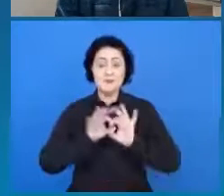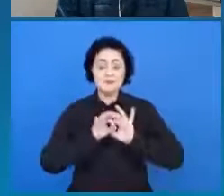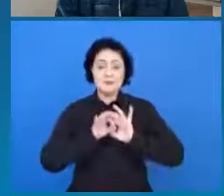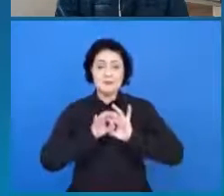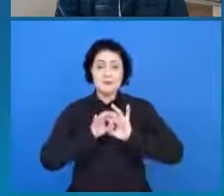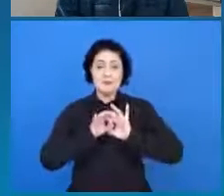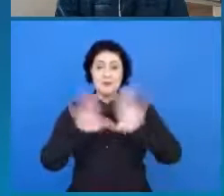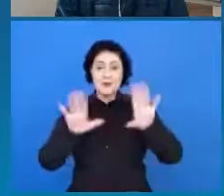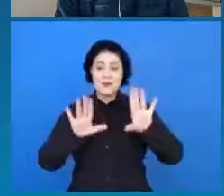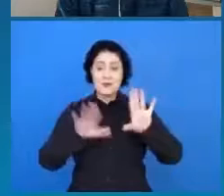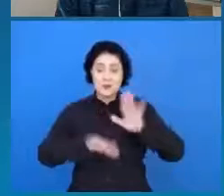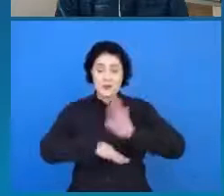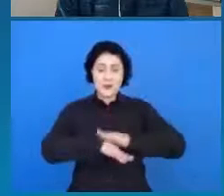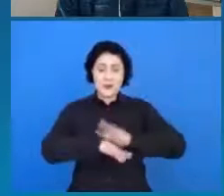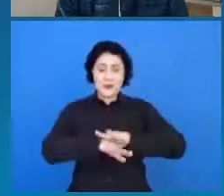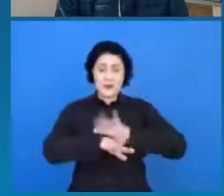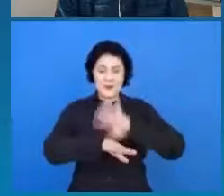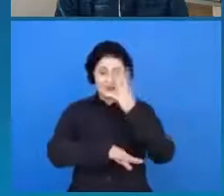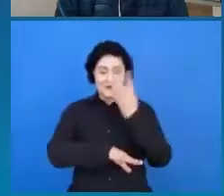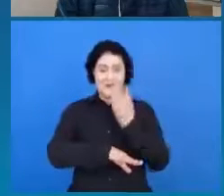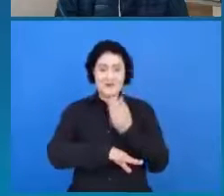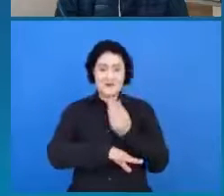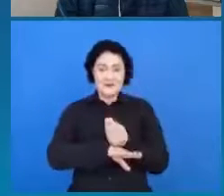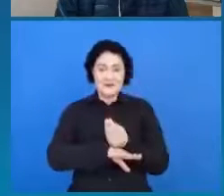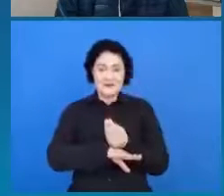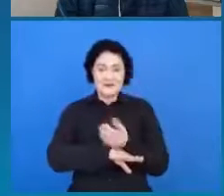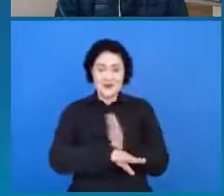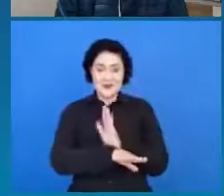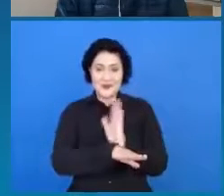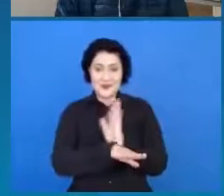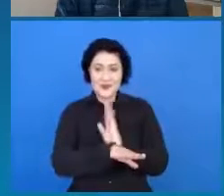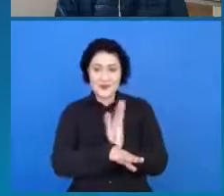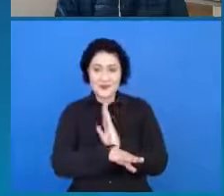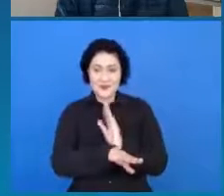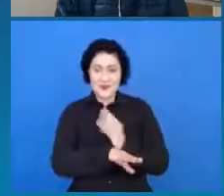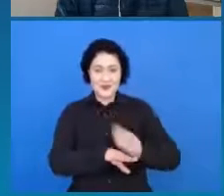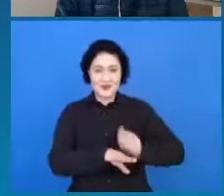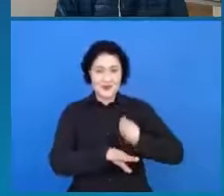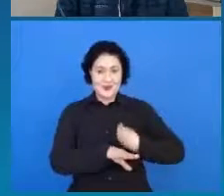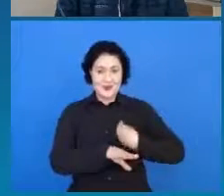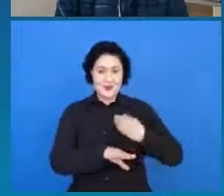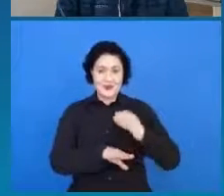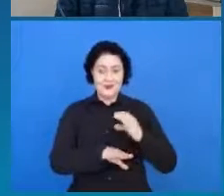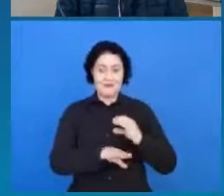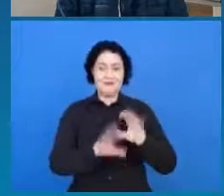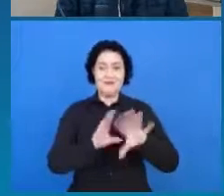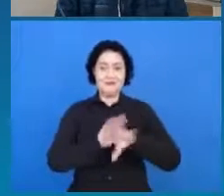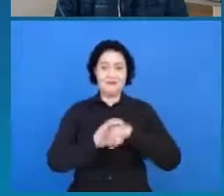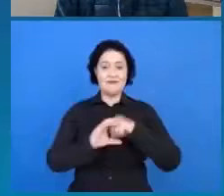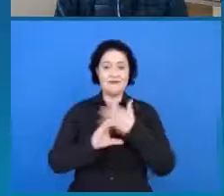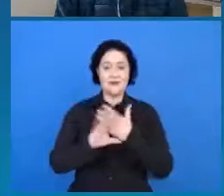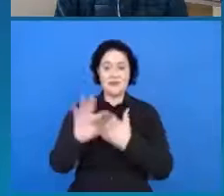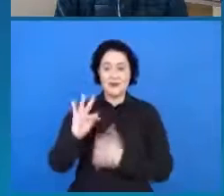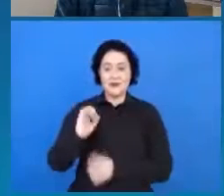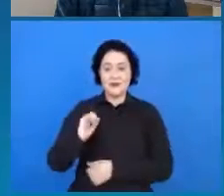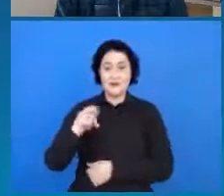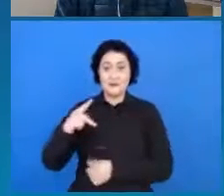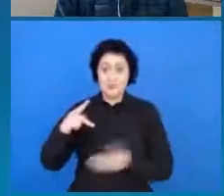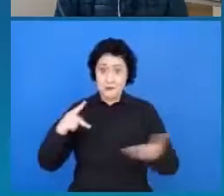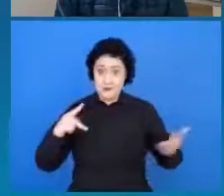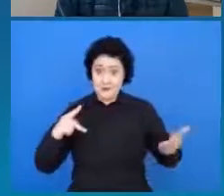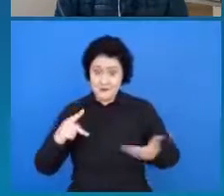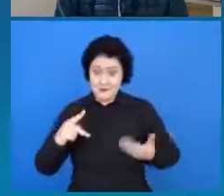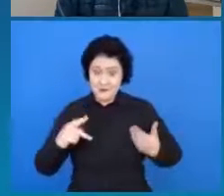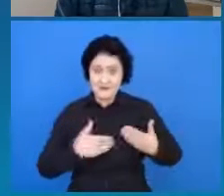o Momento Espírita P estará no canal Sep a partir de agora